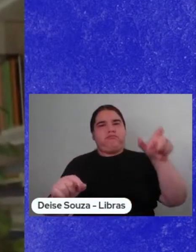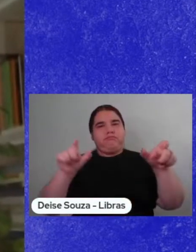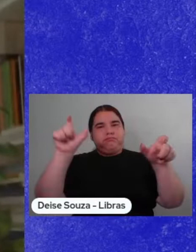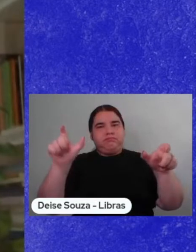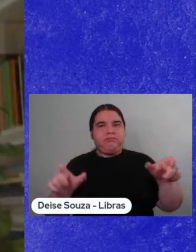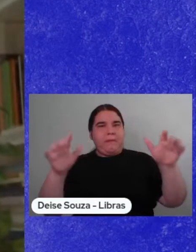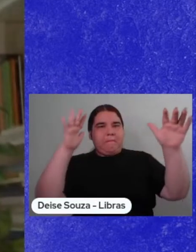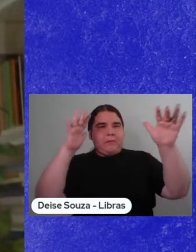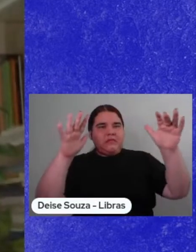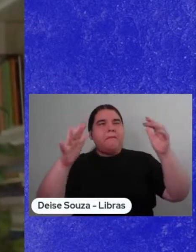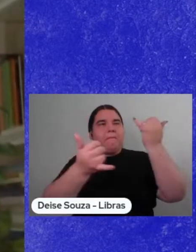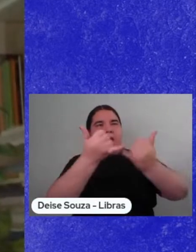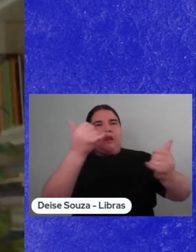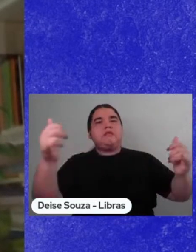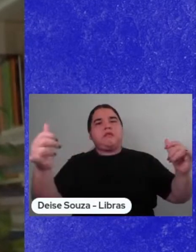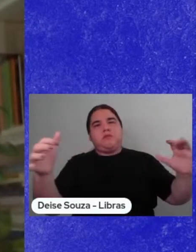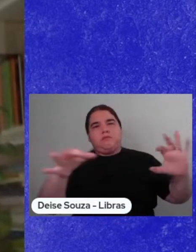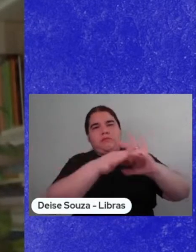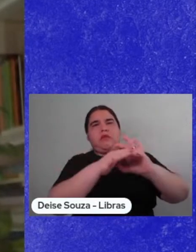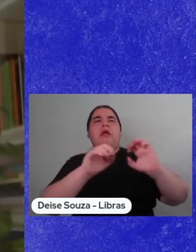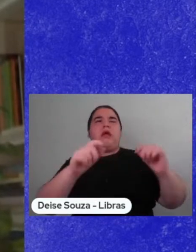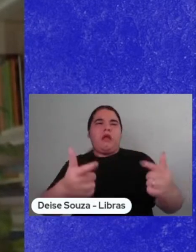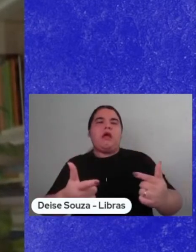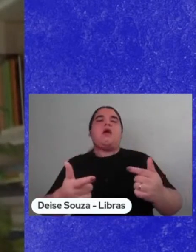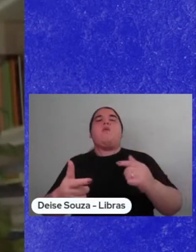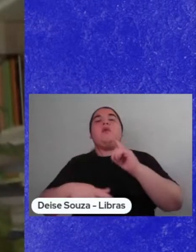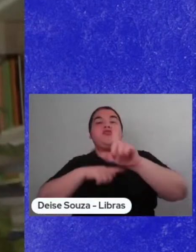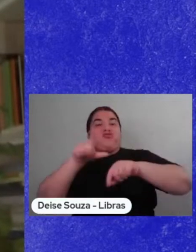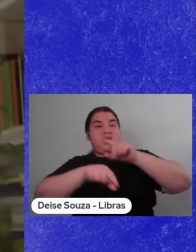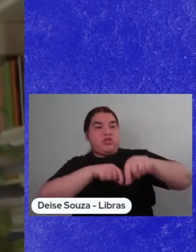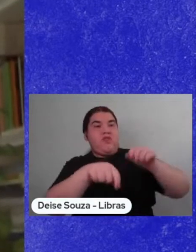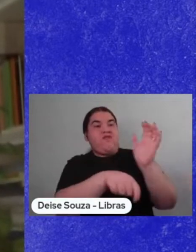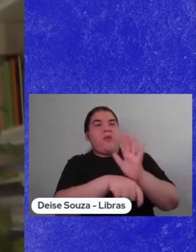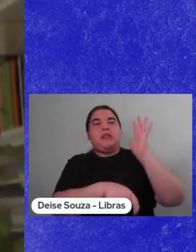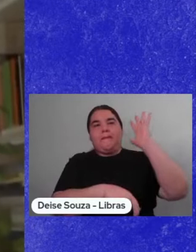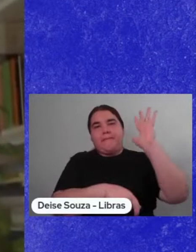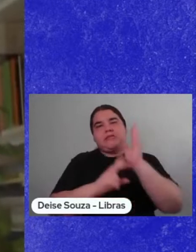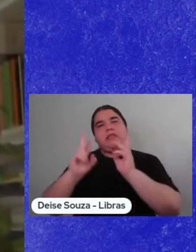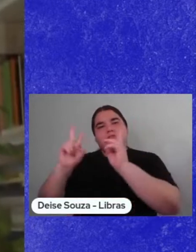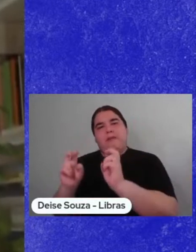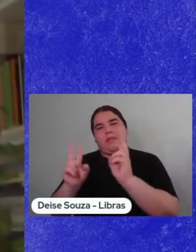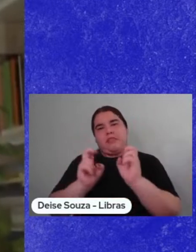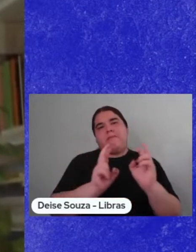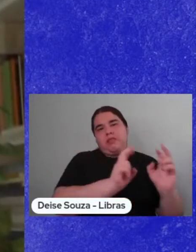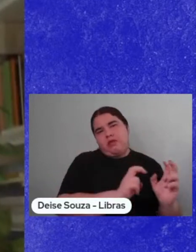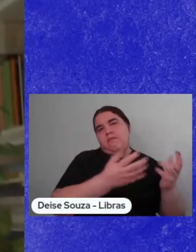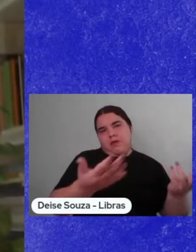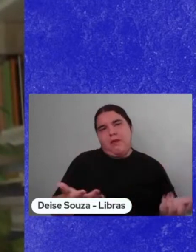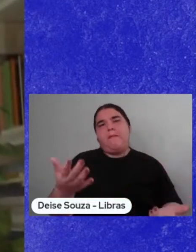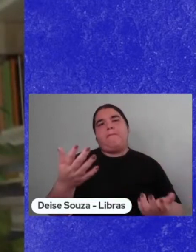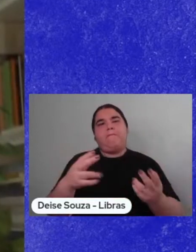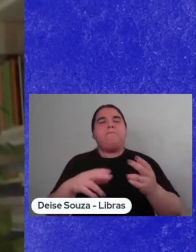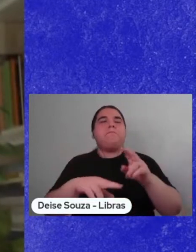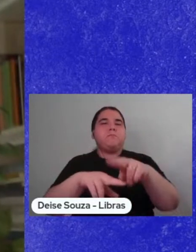pensa nesse diálogo que vai ser criado entre os filmes, e por isso que a gente acaba dividindo em mostras também, que não necessariamente